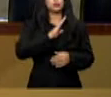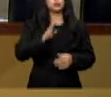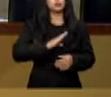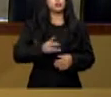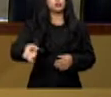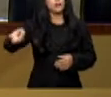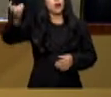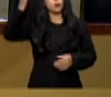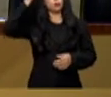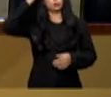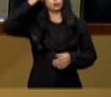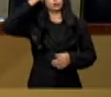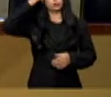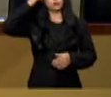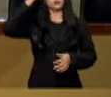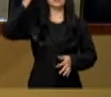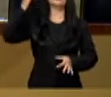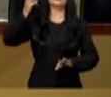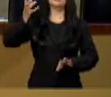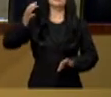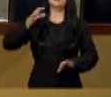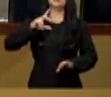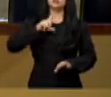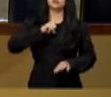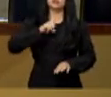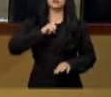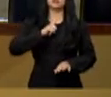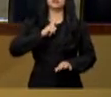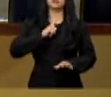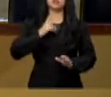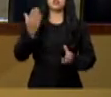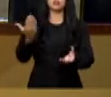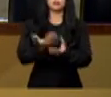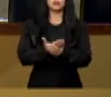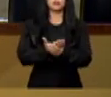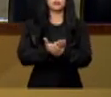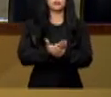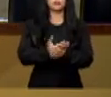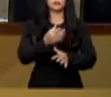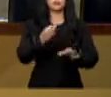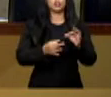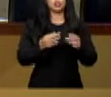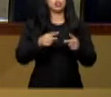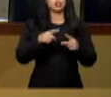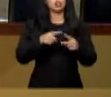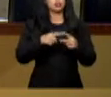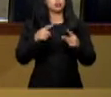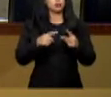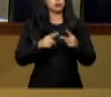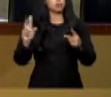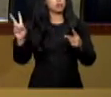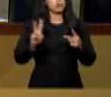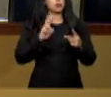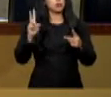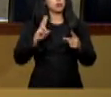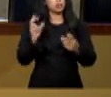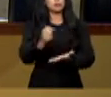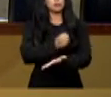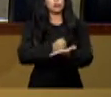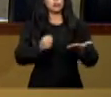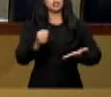precedente judicial, ele o fez exatamente no afã de obter dois valores fundamentais da Constituição da